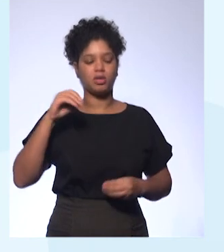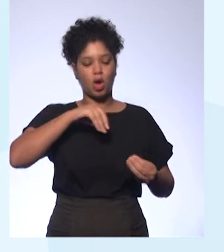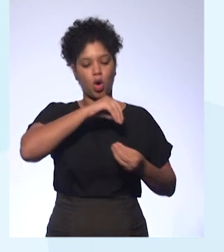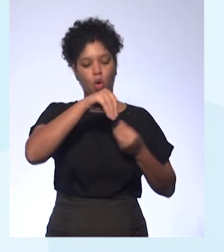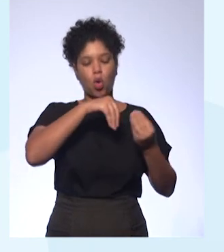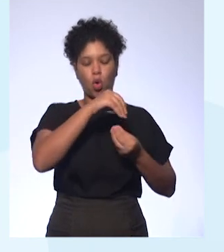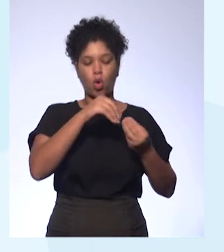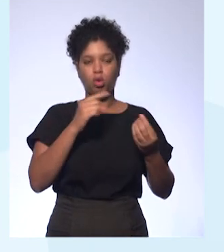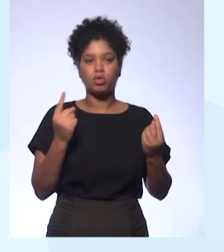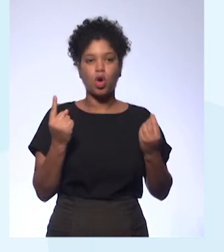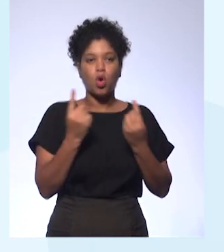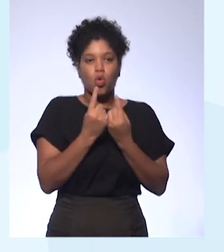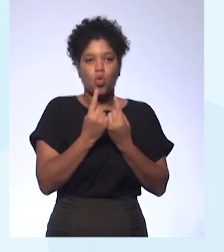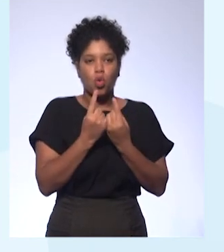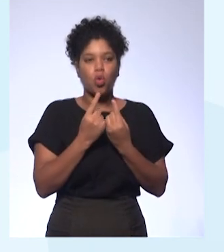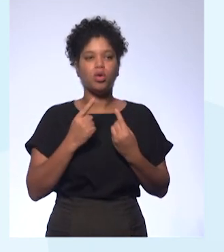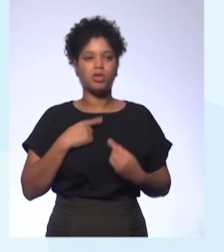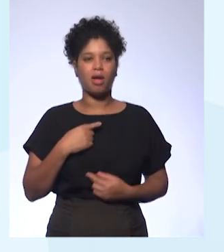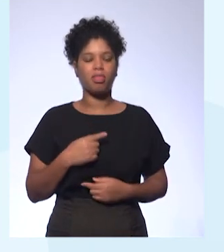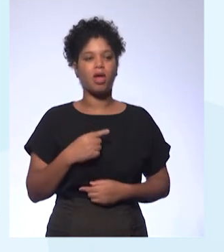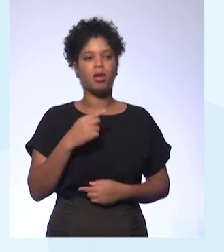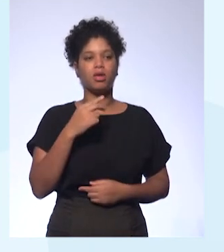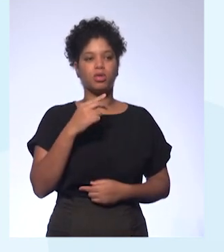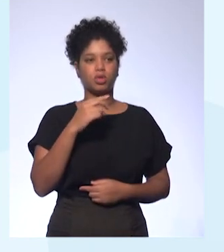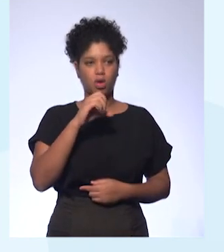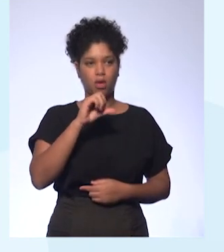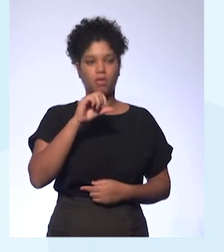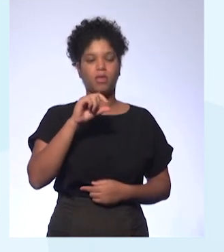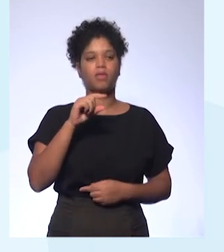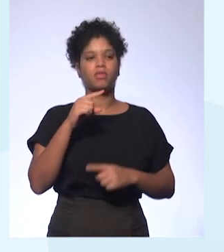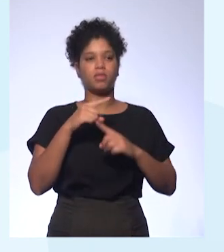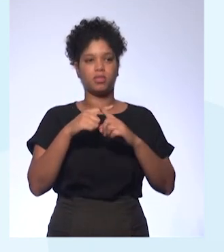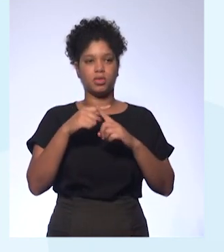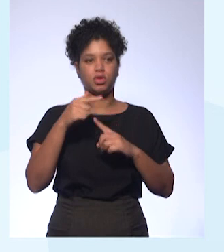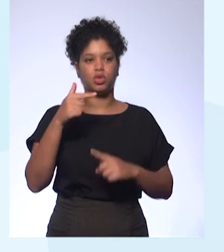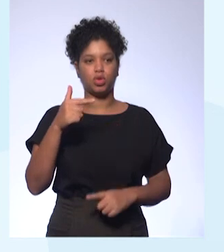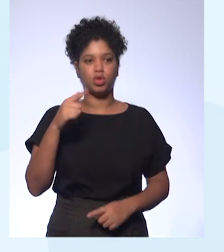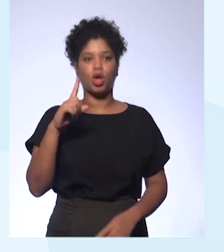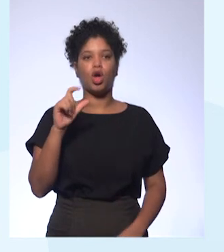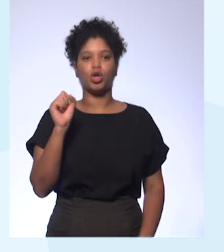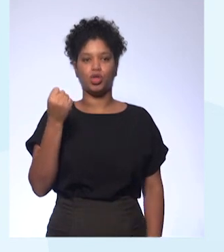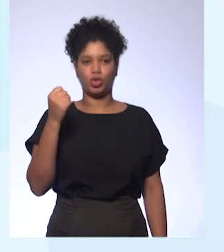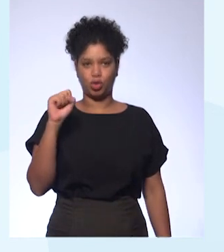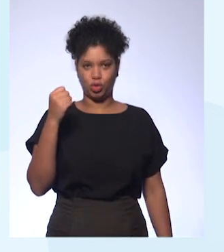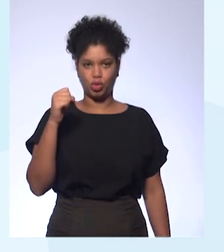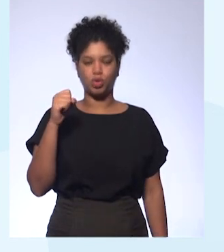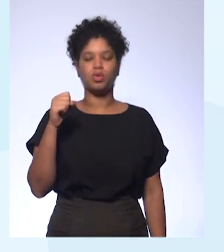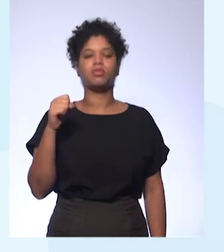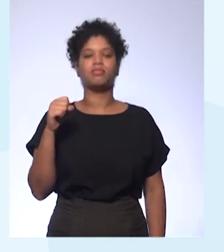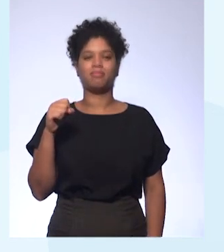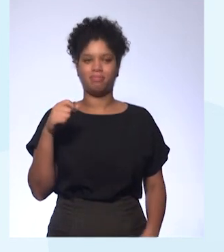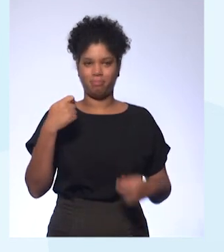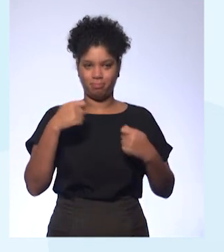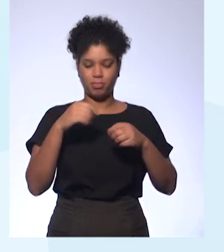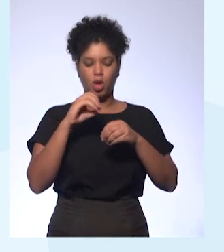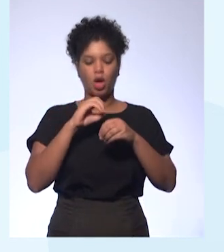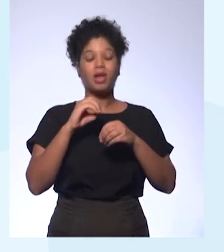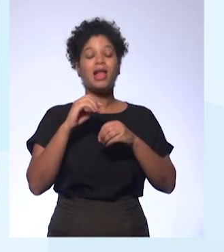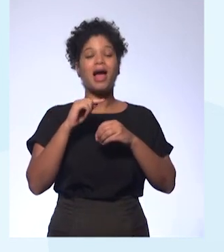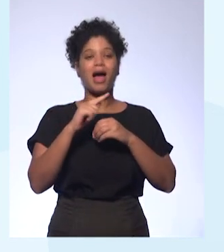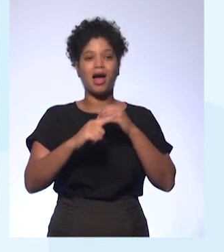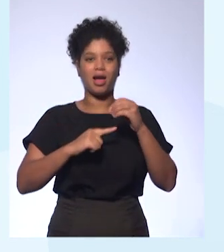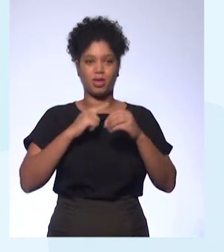vezes 2, 18. Então, do lado dos produtos também eu preciso ter 18 átomos de